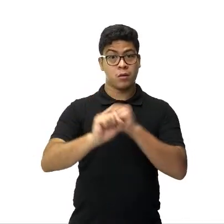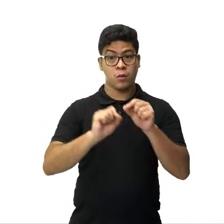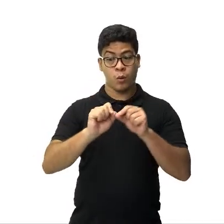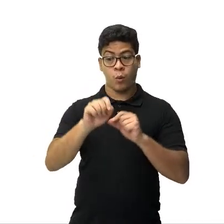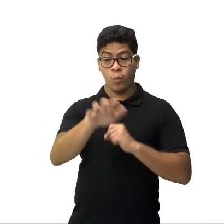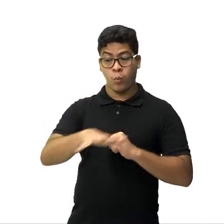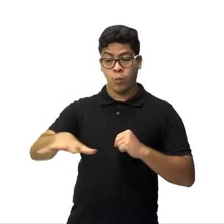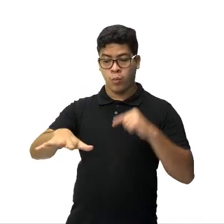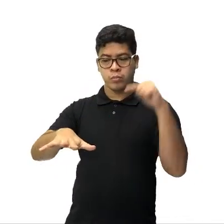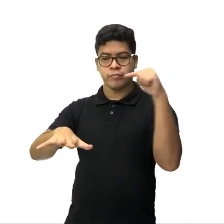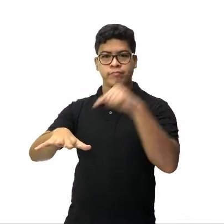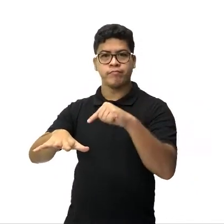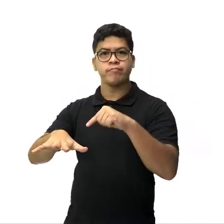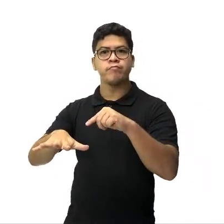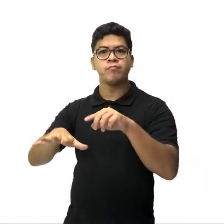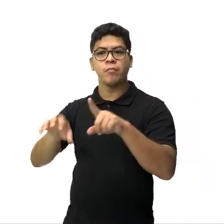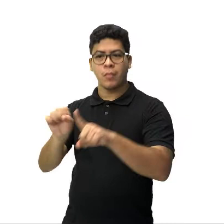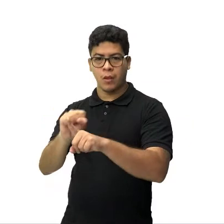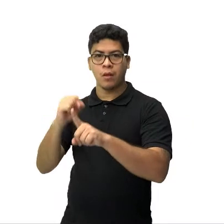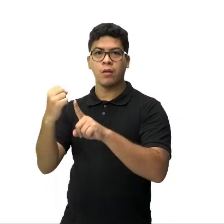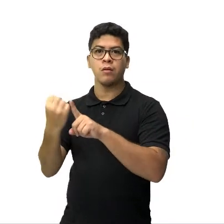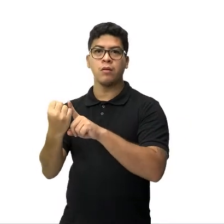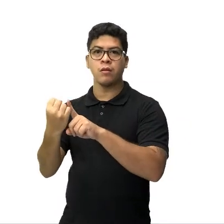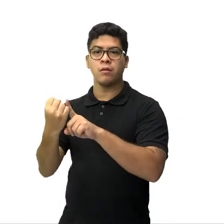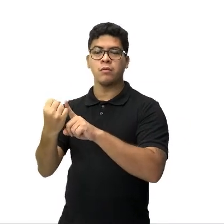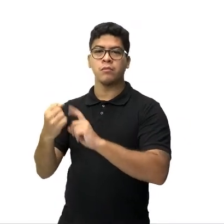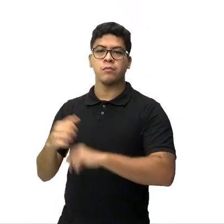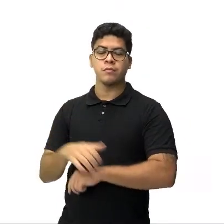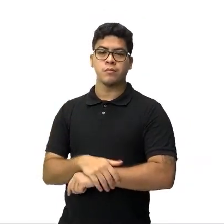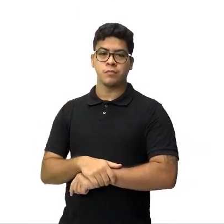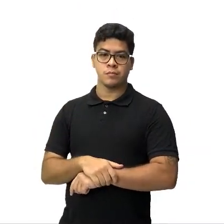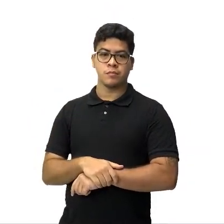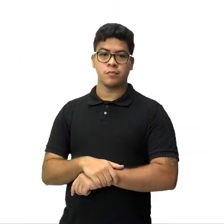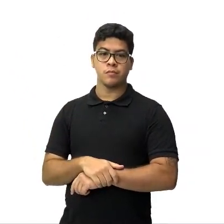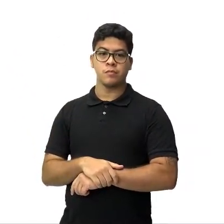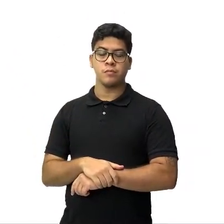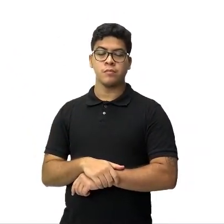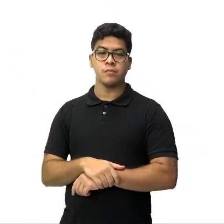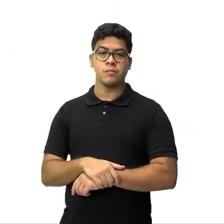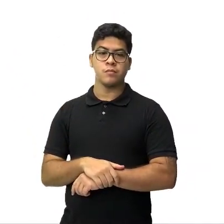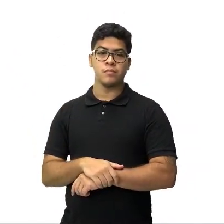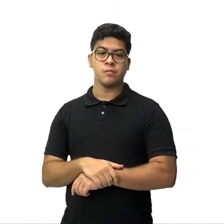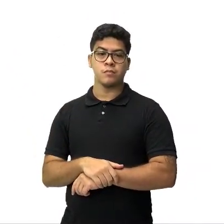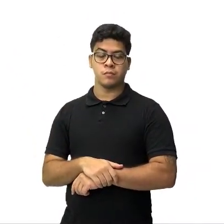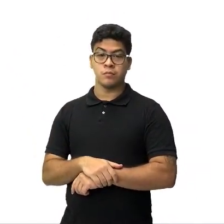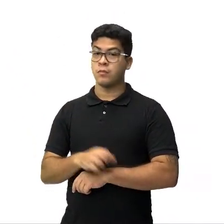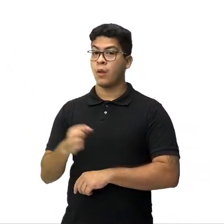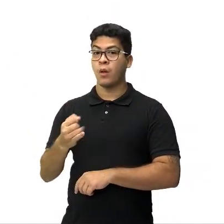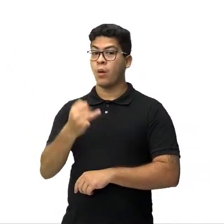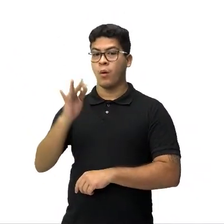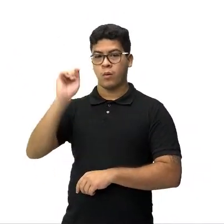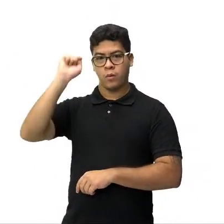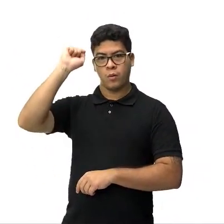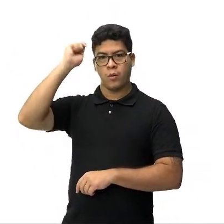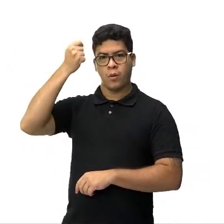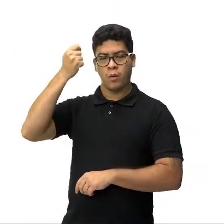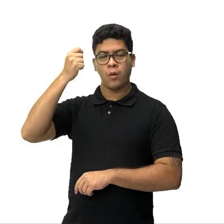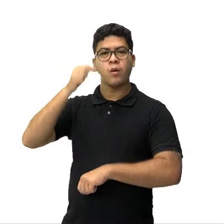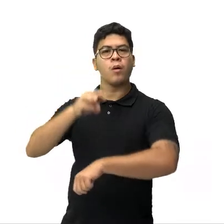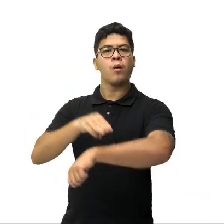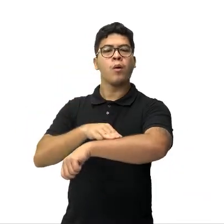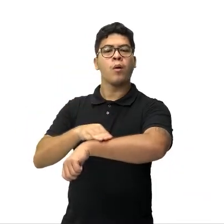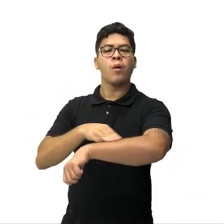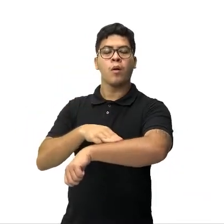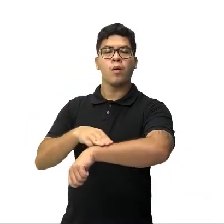estão aí nessa parte da nossa sociedade. Então, a taxa de homicídio entre os jovens pretos e pardos é